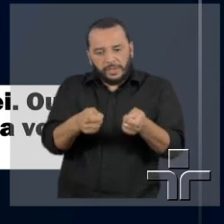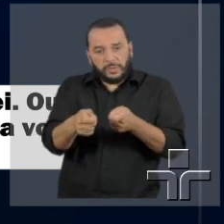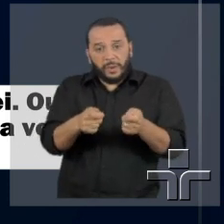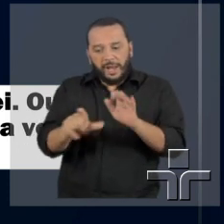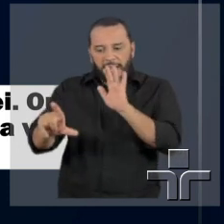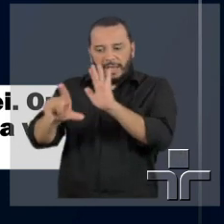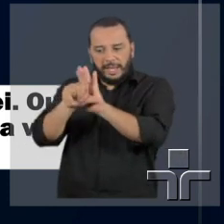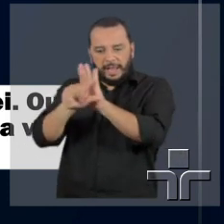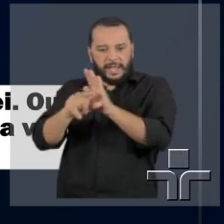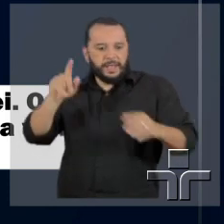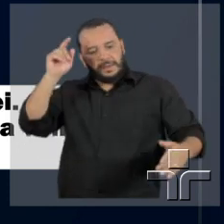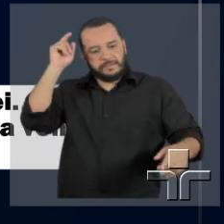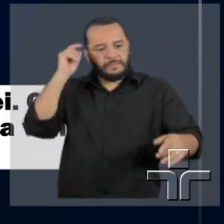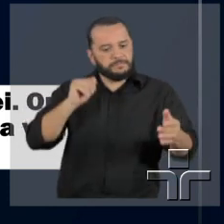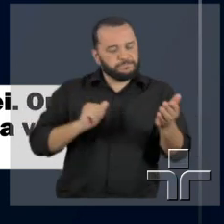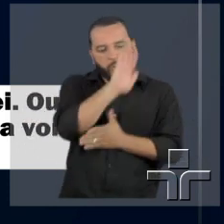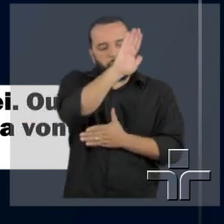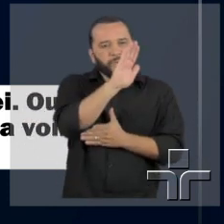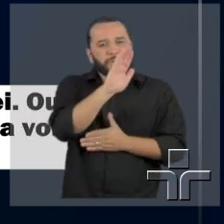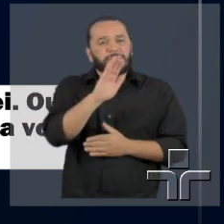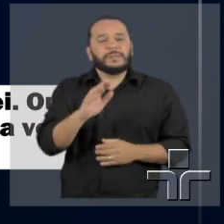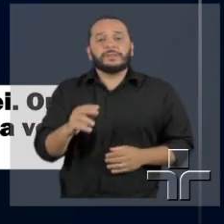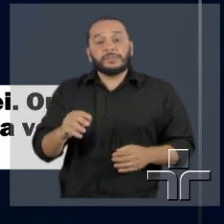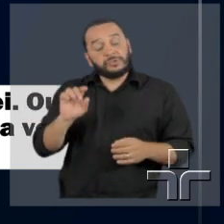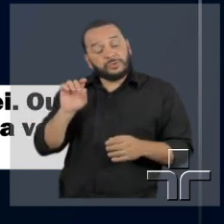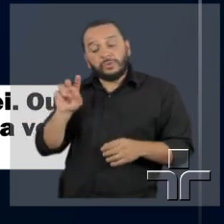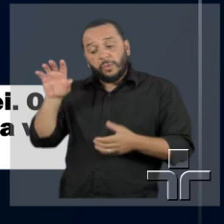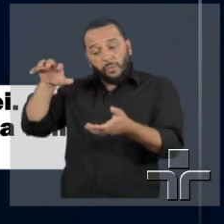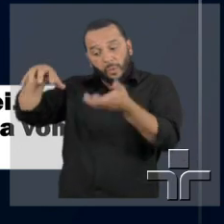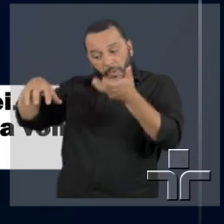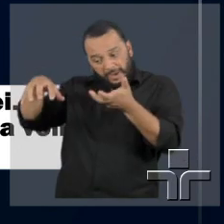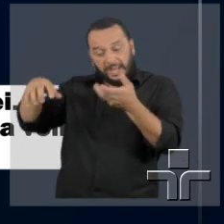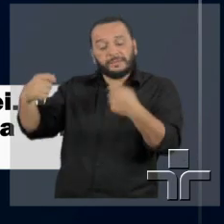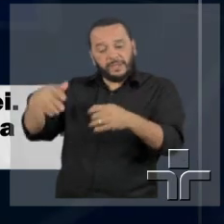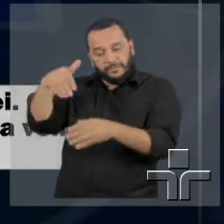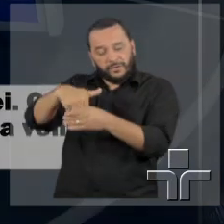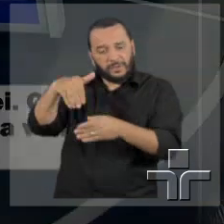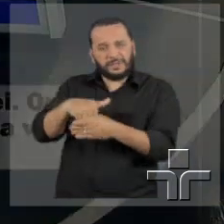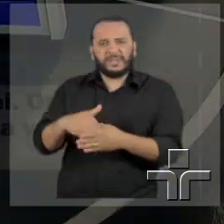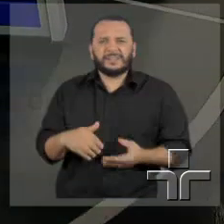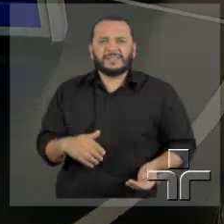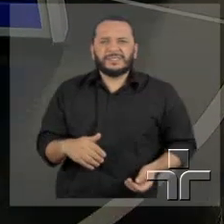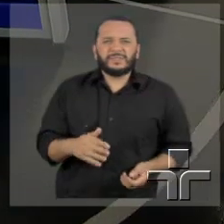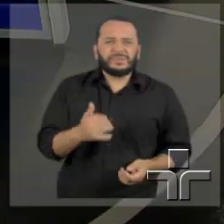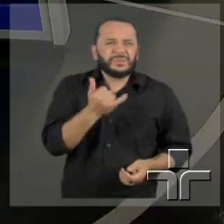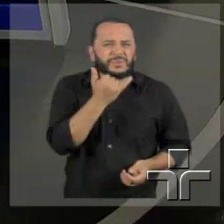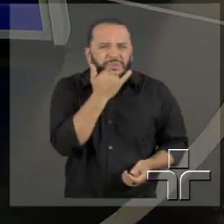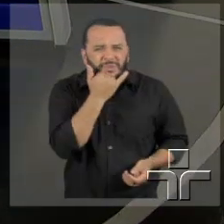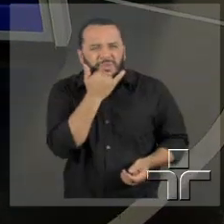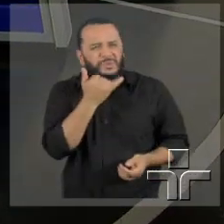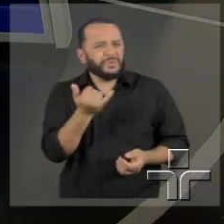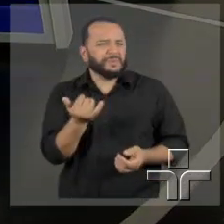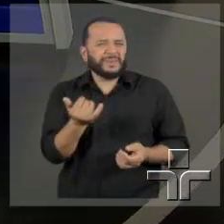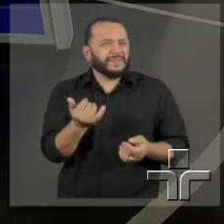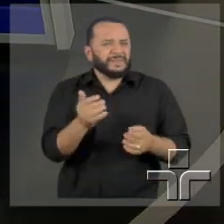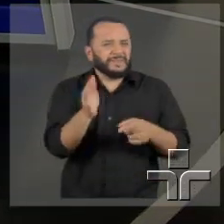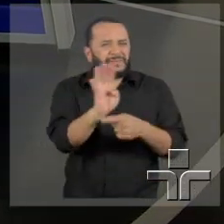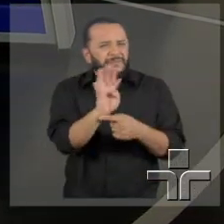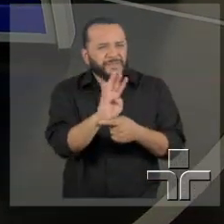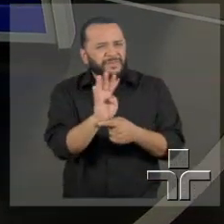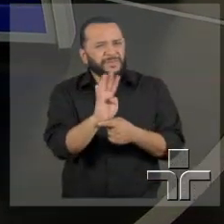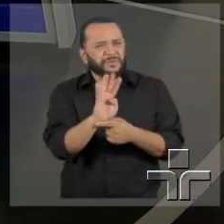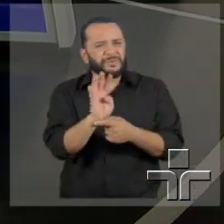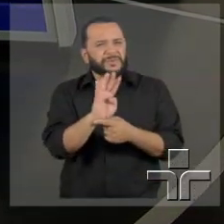Não basta a vontade do presidente. Sintam-se à vontade para comentar. O que é o filme que a família possa... A família é um adjetivo